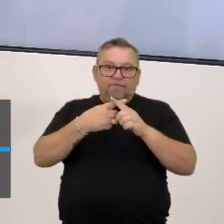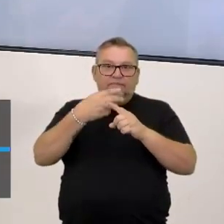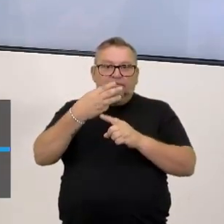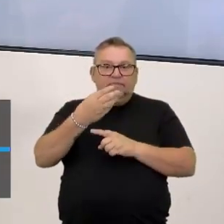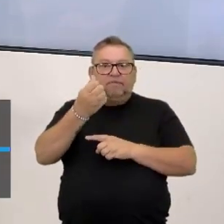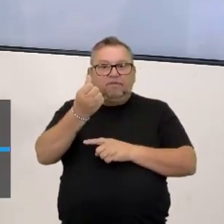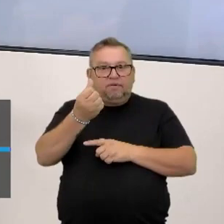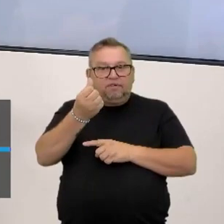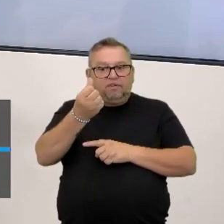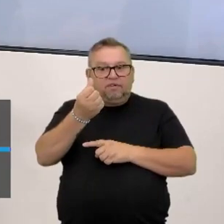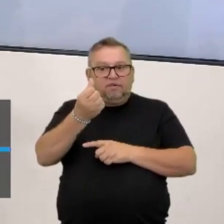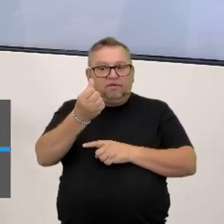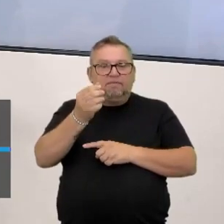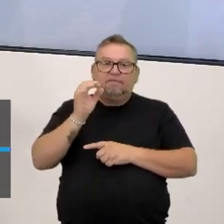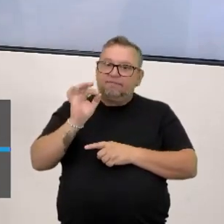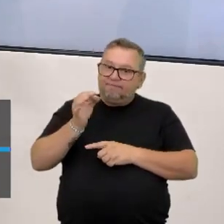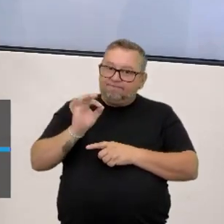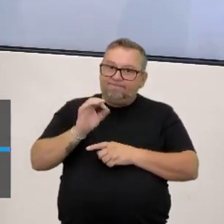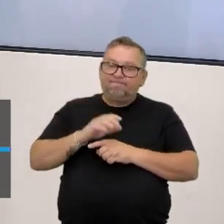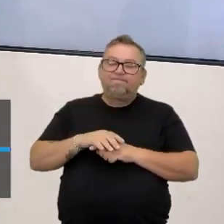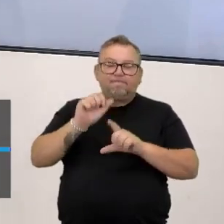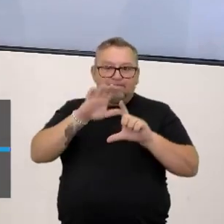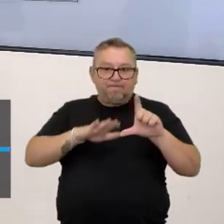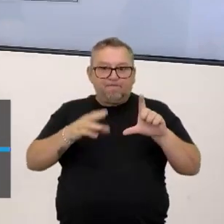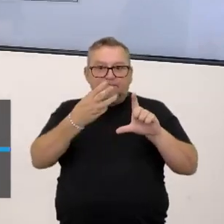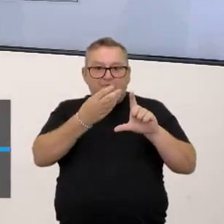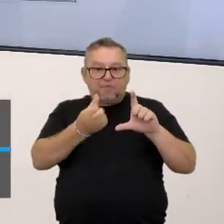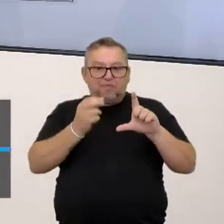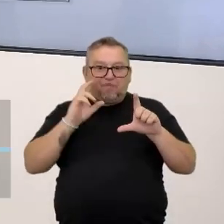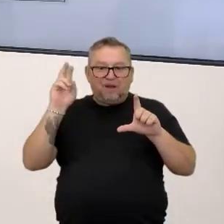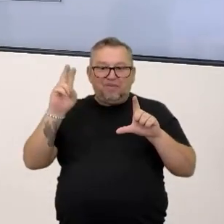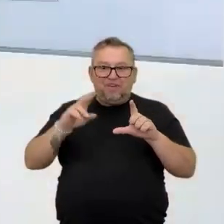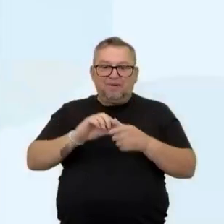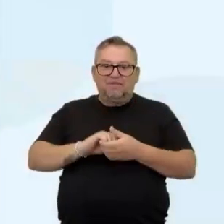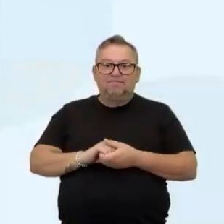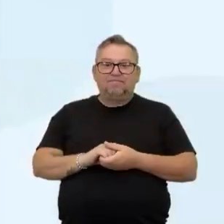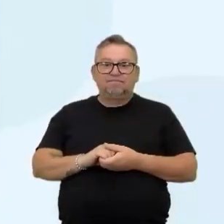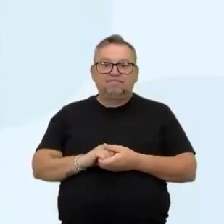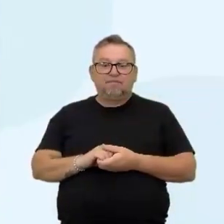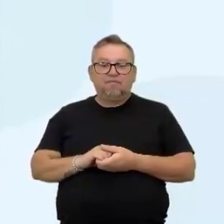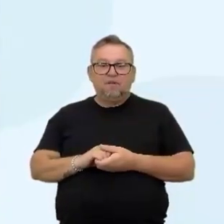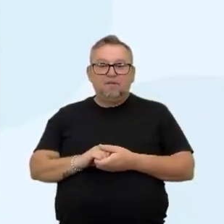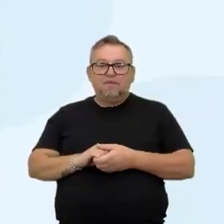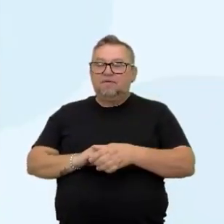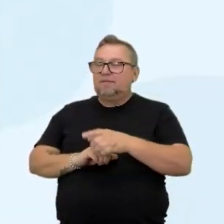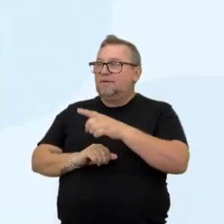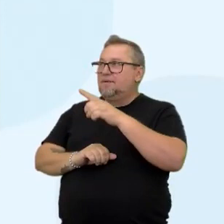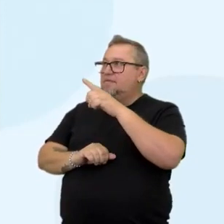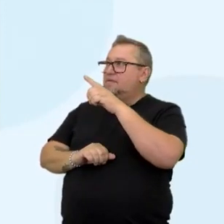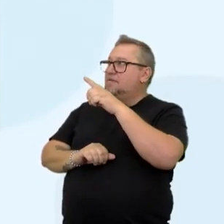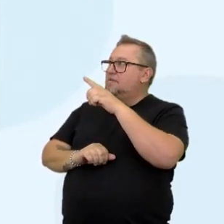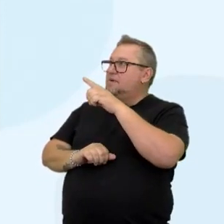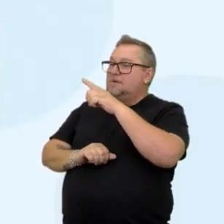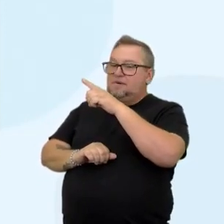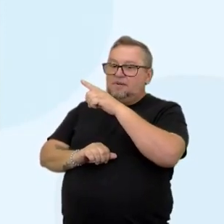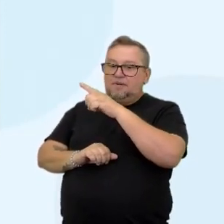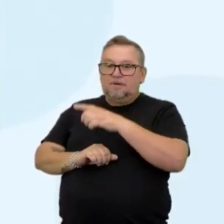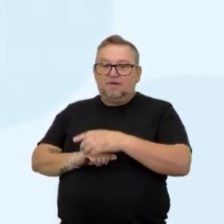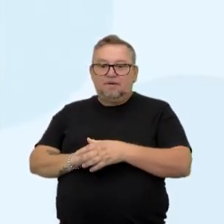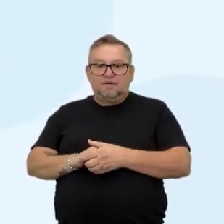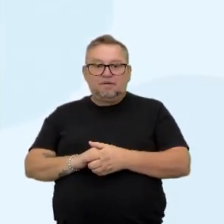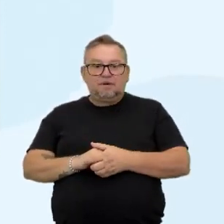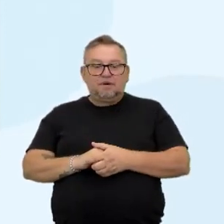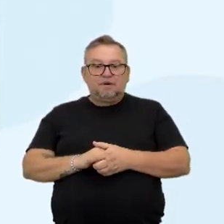são 36 no campo amostral. Dá uma olhadinha aí como é que ficou esse campo amostral. Ó, tá uma tabelinha, né?